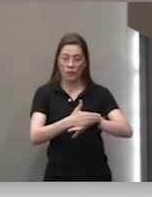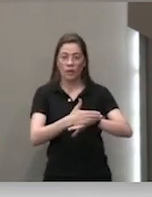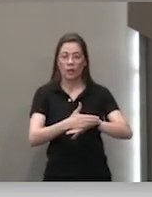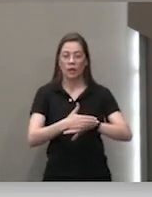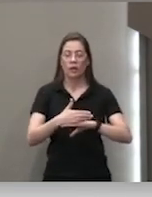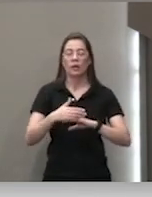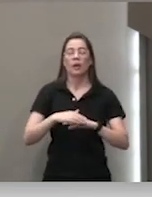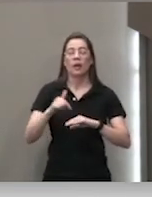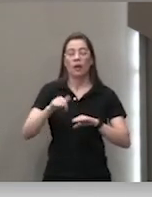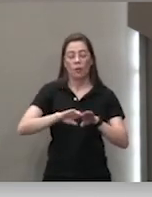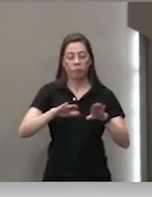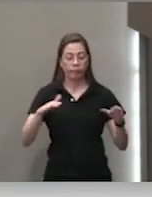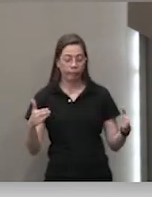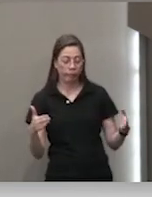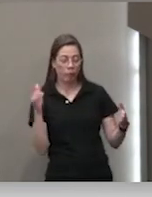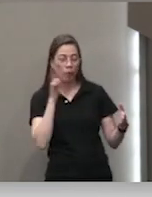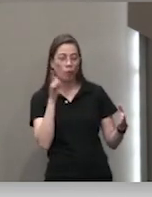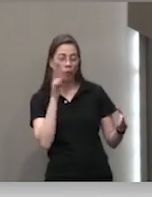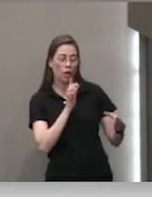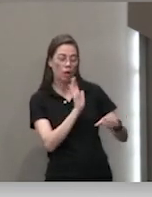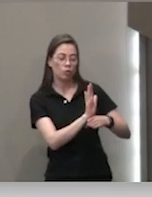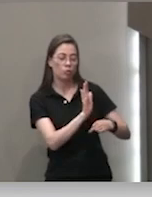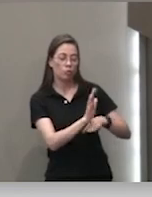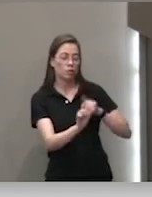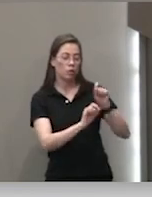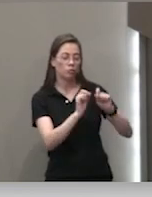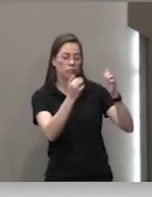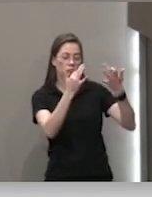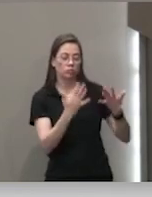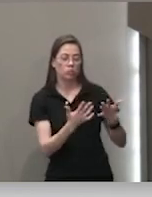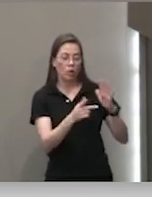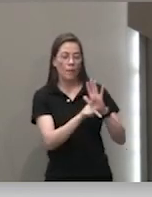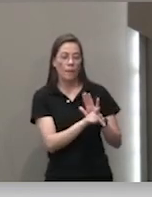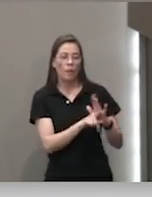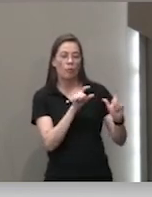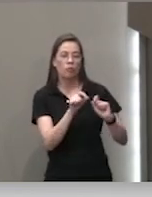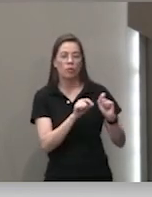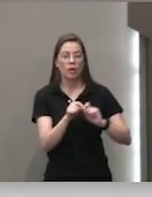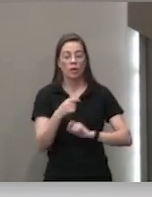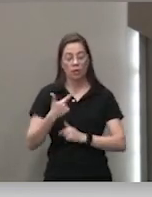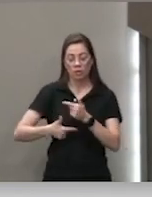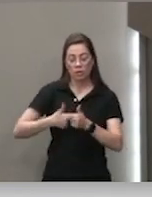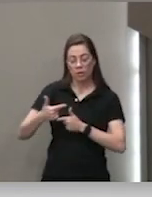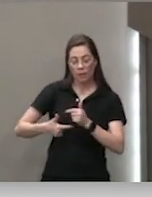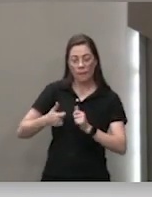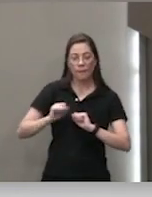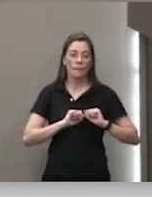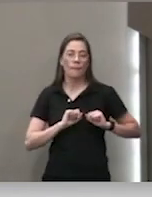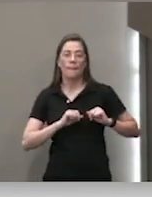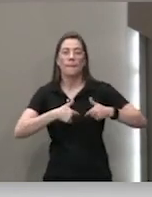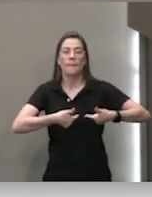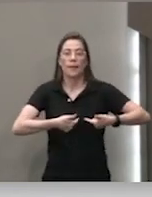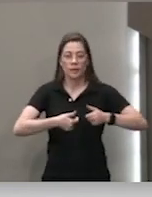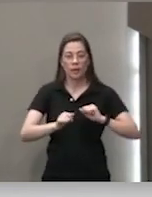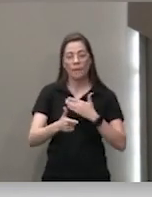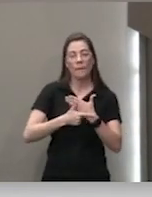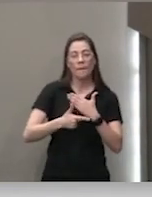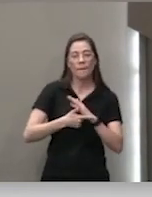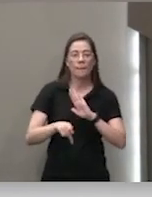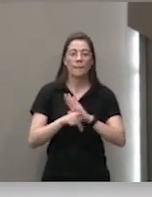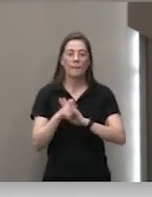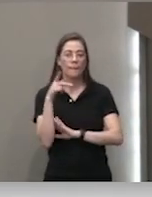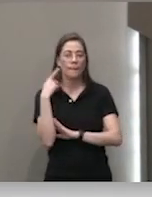gente possa, assim, né, ajudar no que diz respeito ao que cabe ao vereador desempenhar, nós conseguimos ajudar da